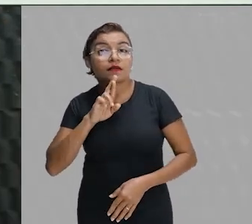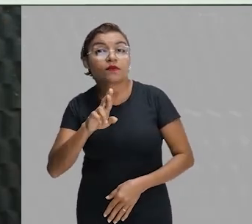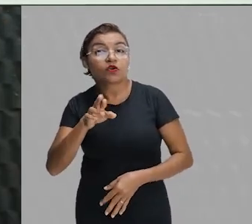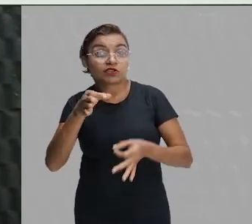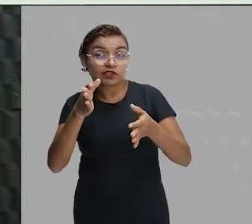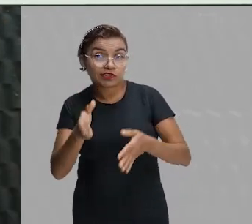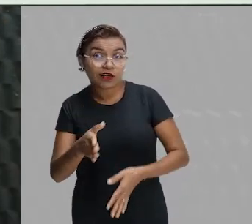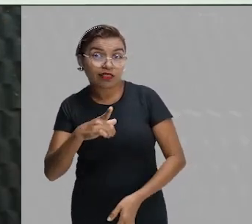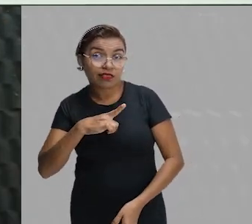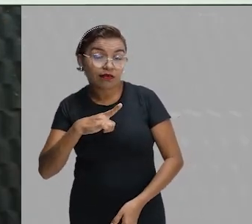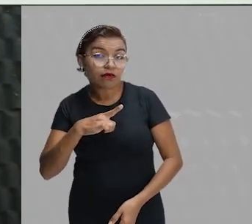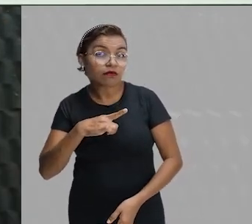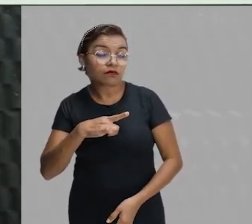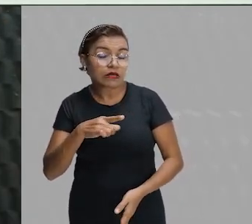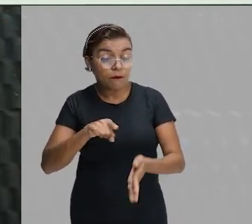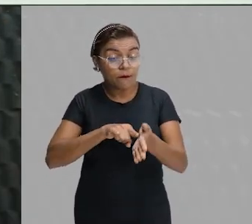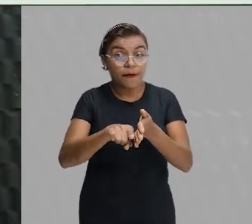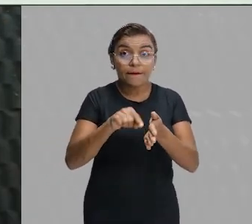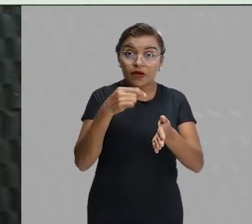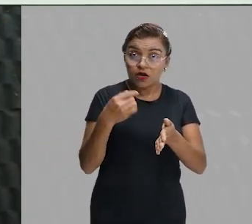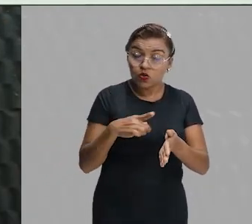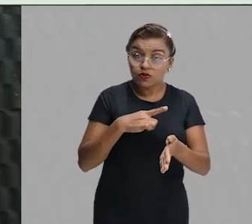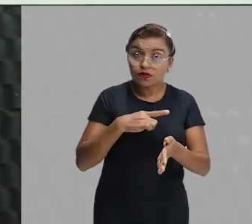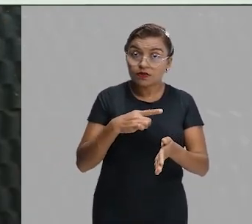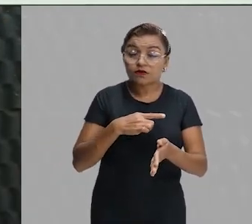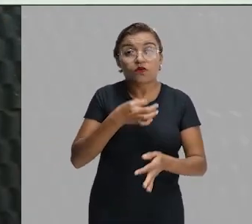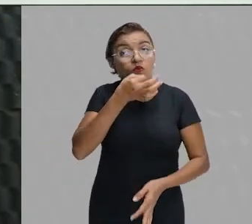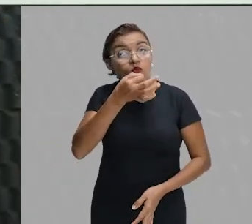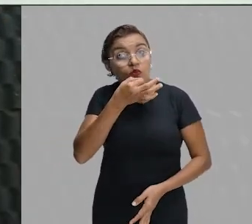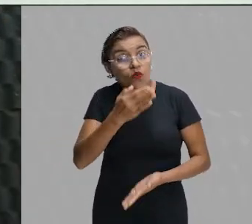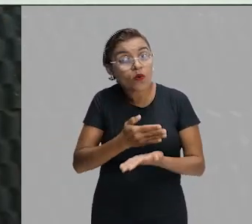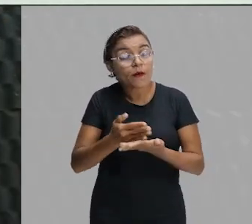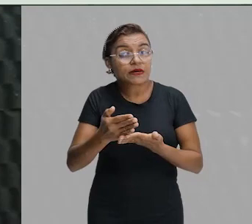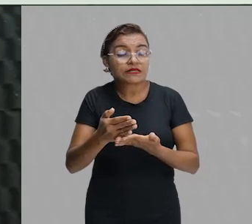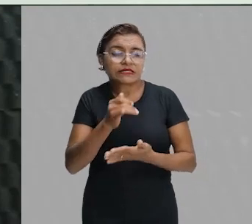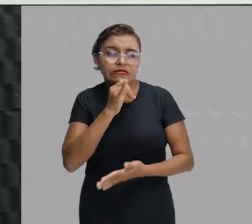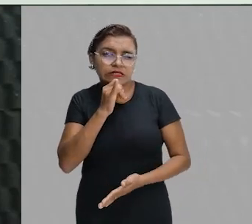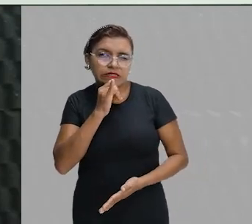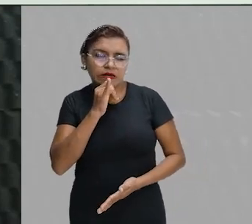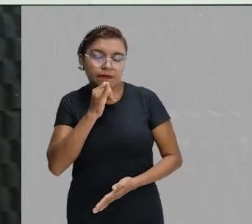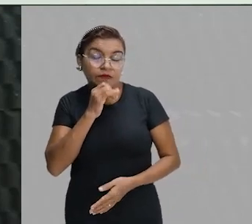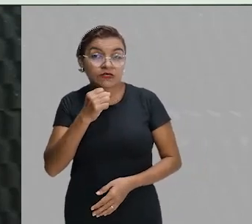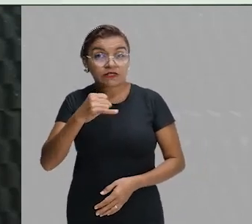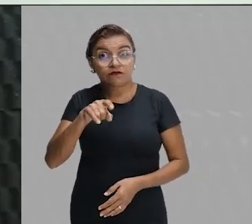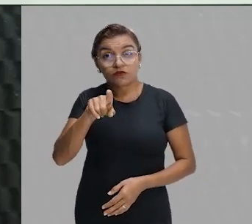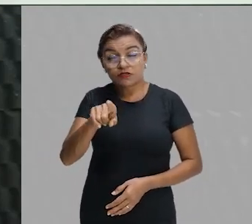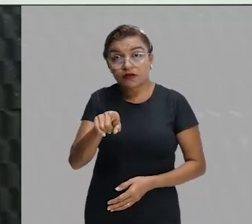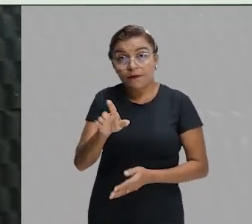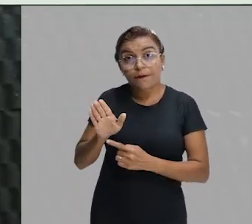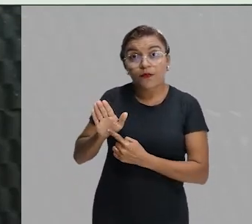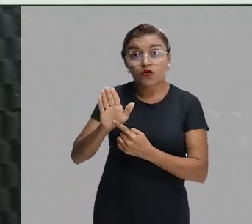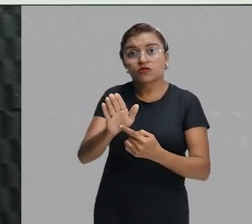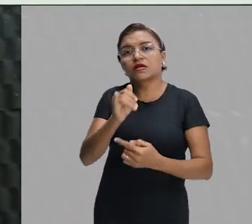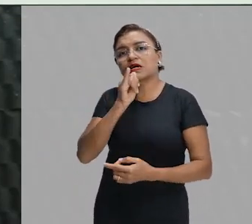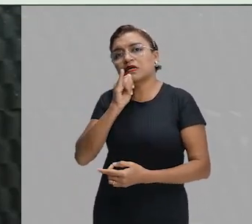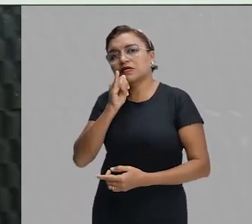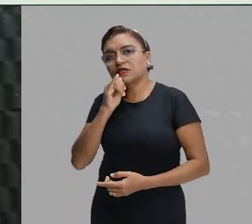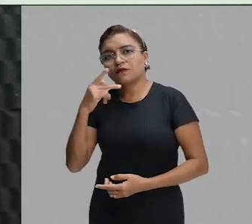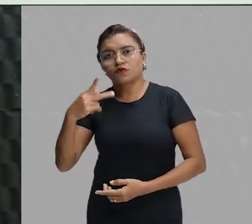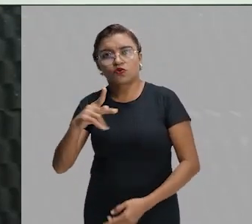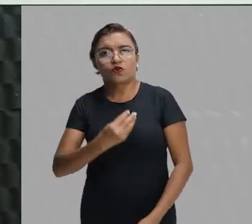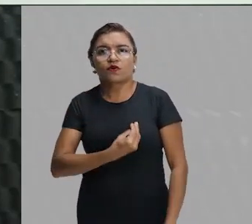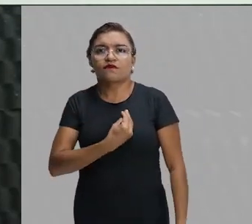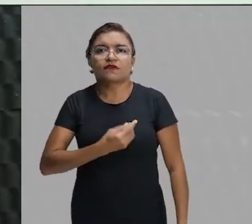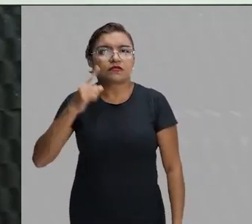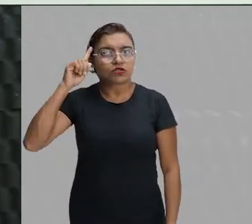argumentação. Tá? Você, por exemplo, exemplificar Você trazer exemplos do dia a dia, você trazer